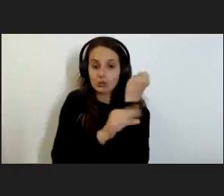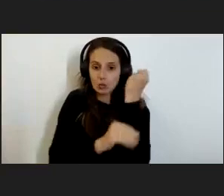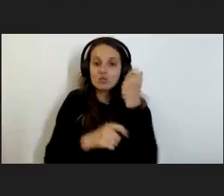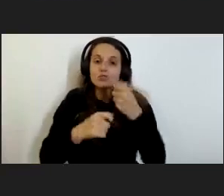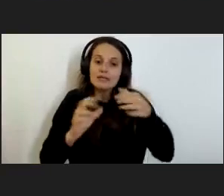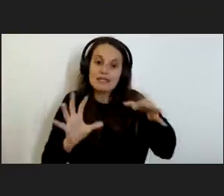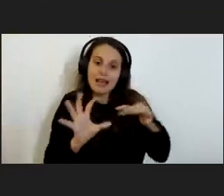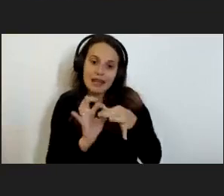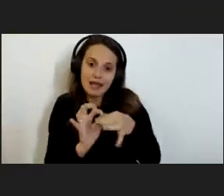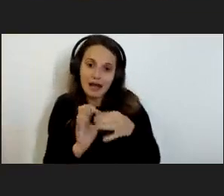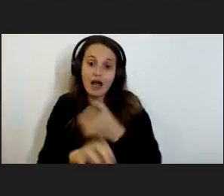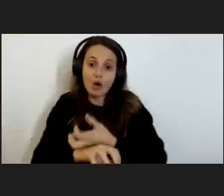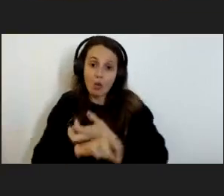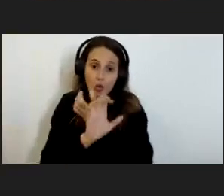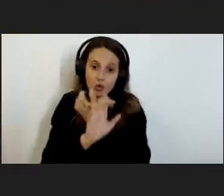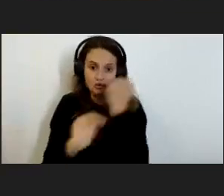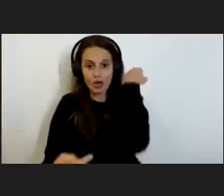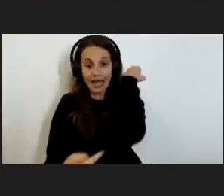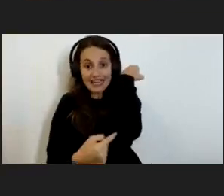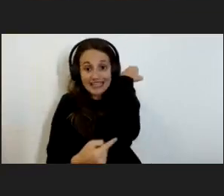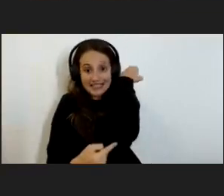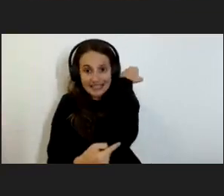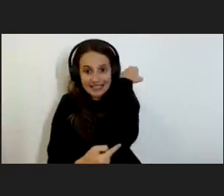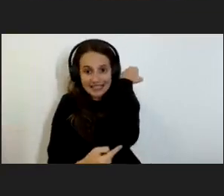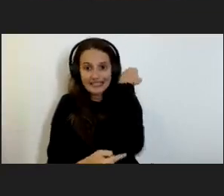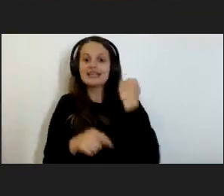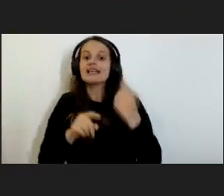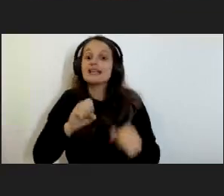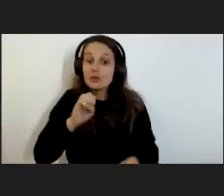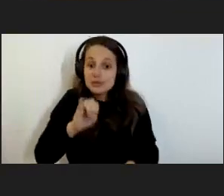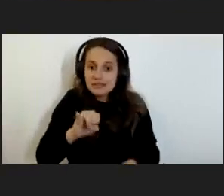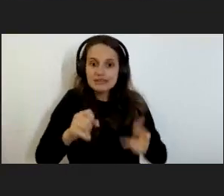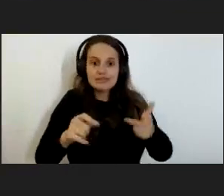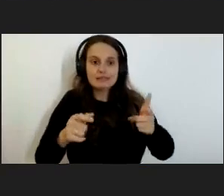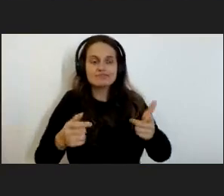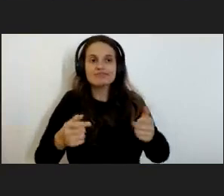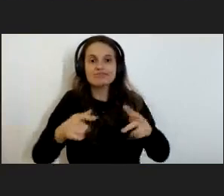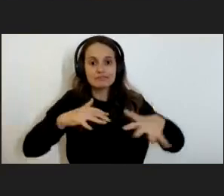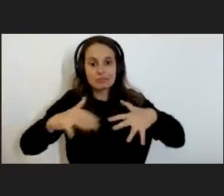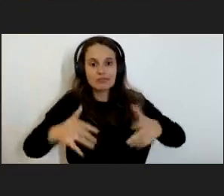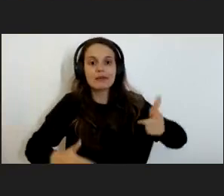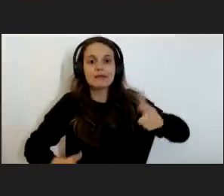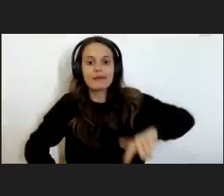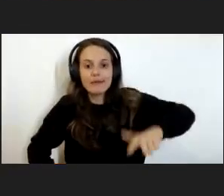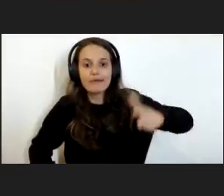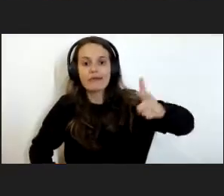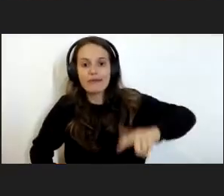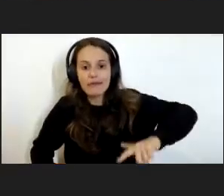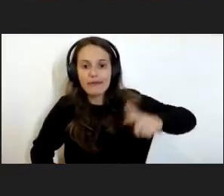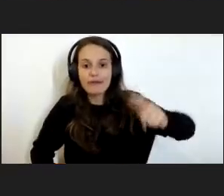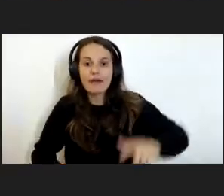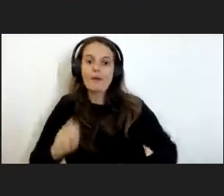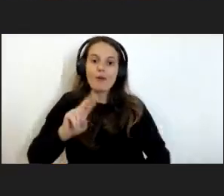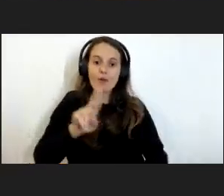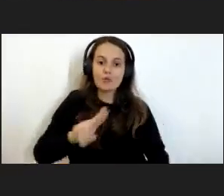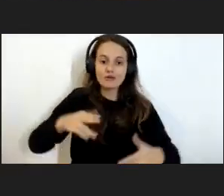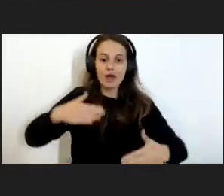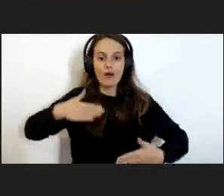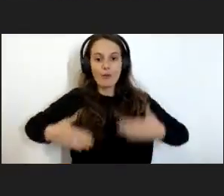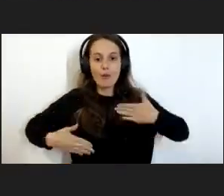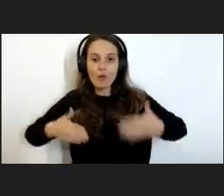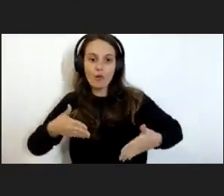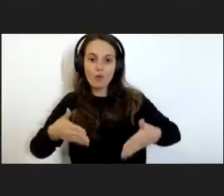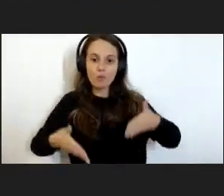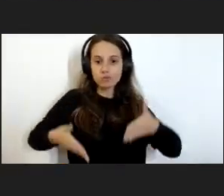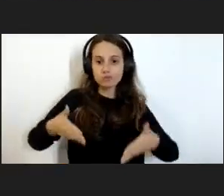cotovelo. Então, se fizer muito movimento repetitivo, se usar a biomecânica de uma maneira muito errada,